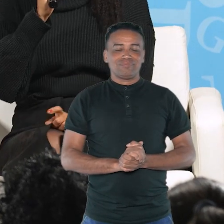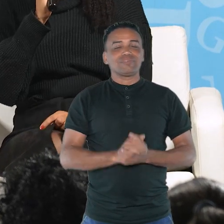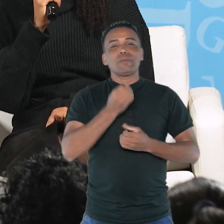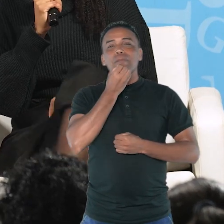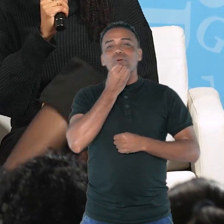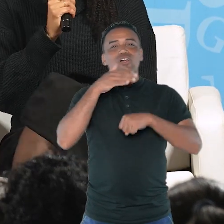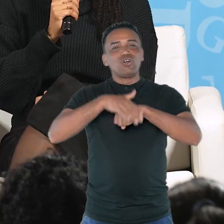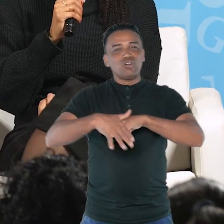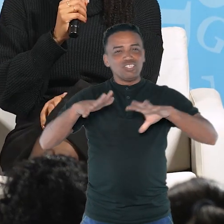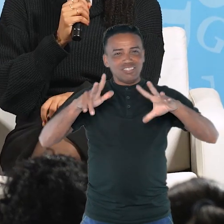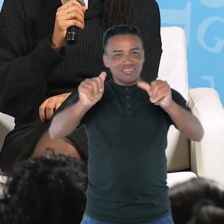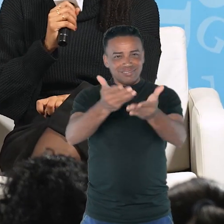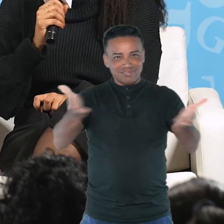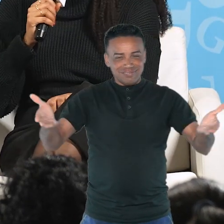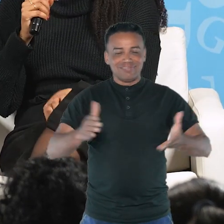Boa noite, gente.